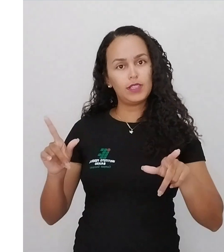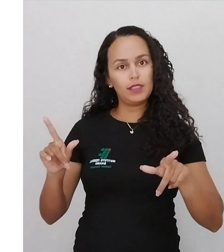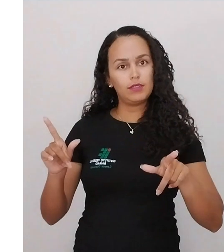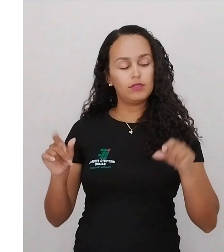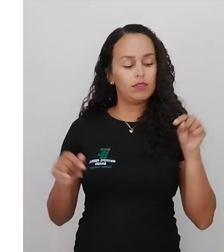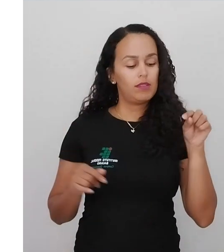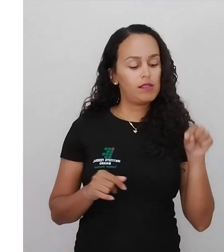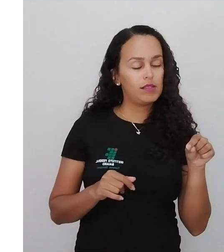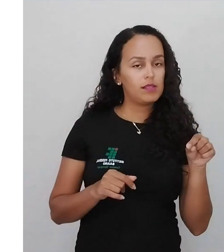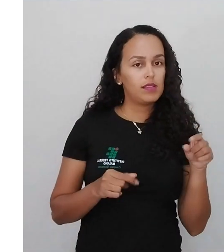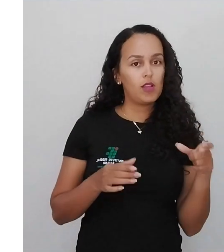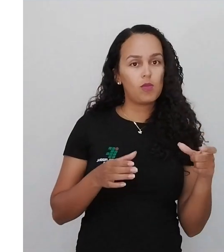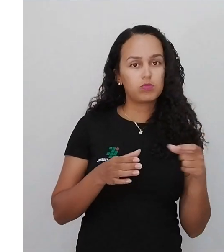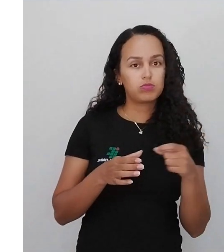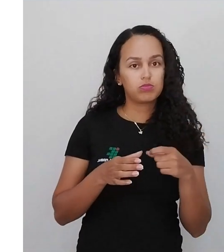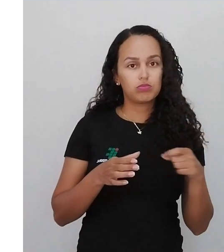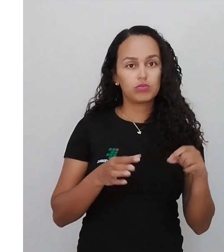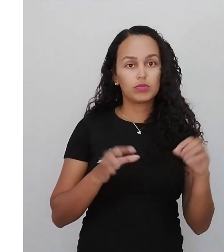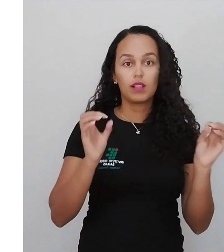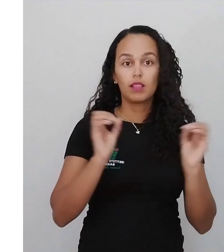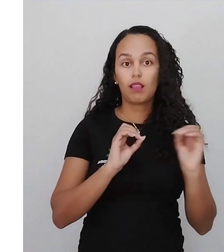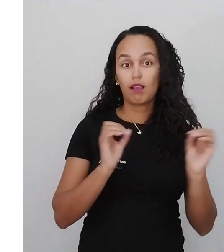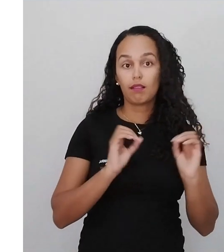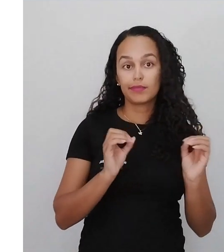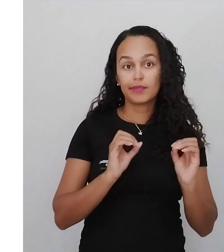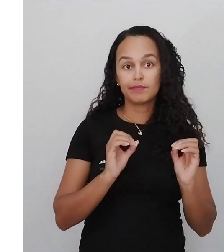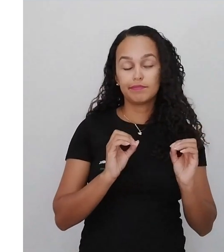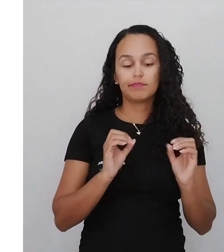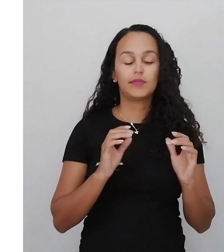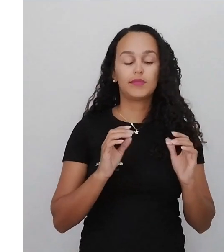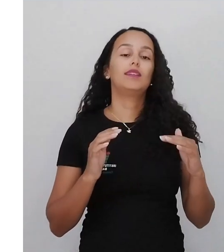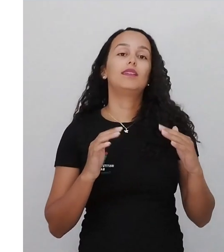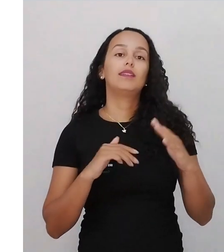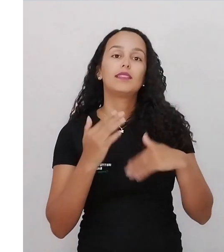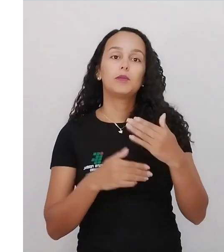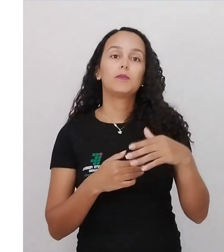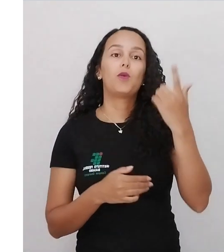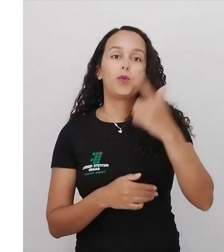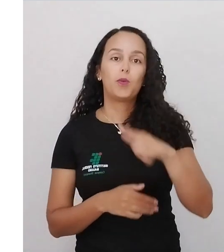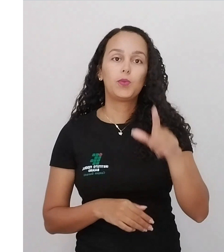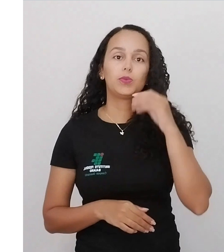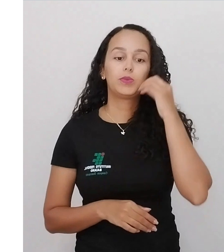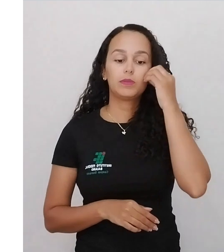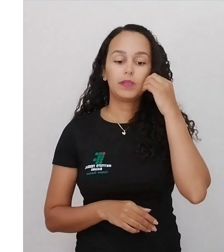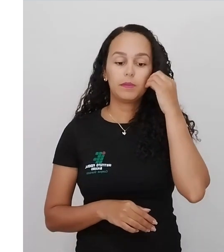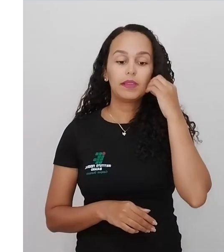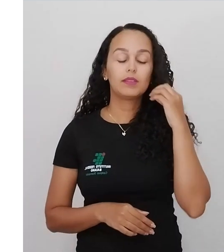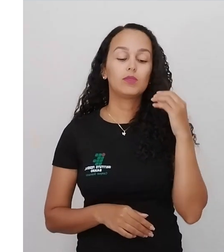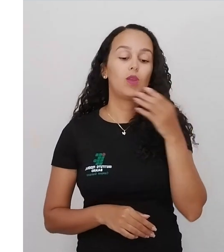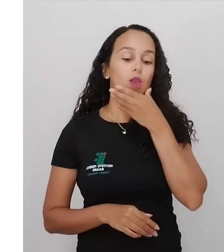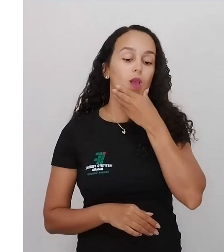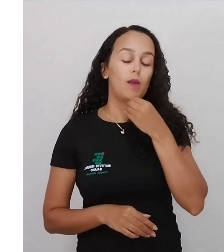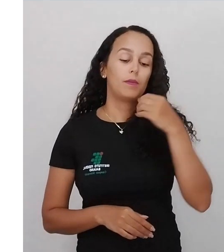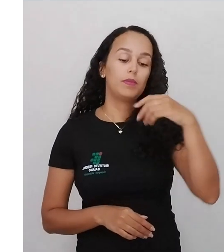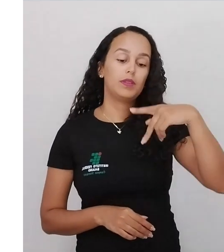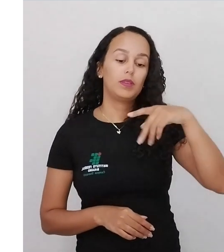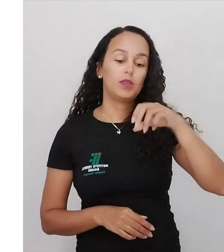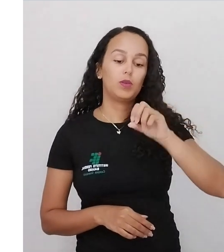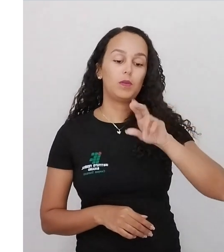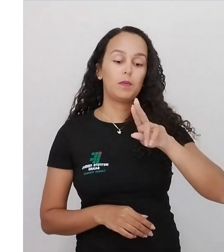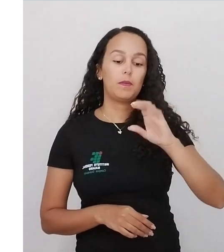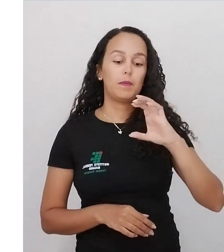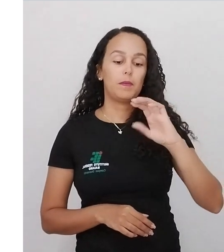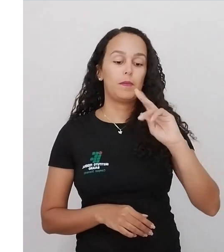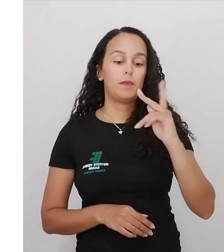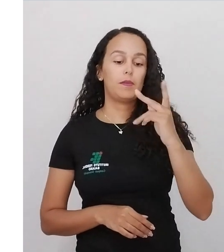não surgiu nenhum micro-organismo. Depois disso também teve o experimento de Pouchet, que ele fez o experimento, né,